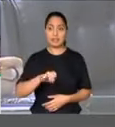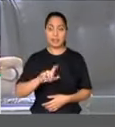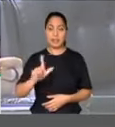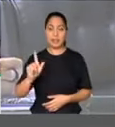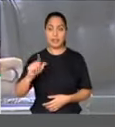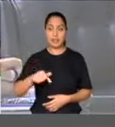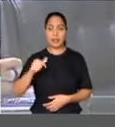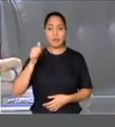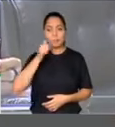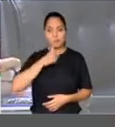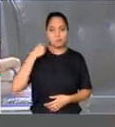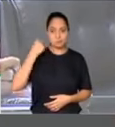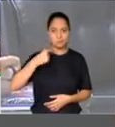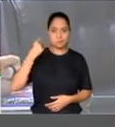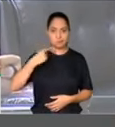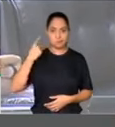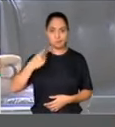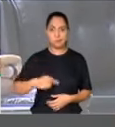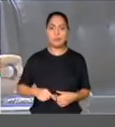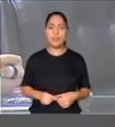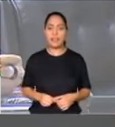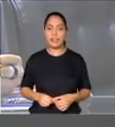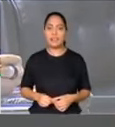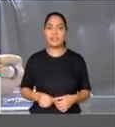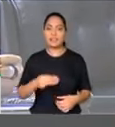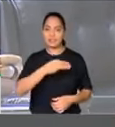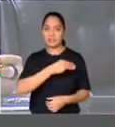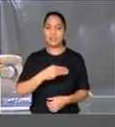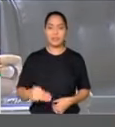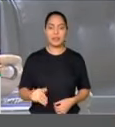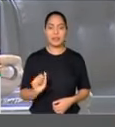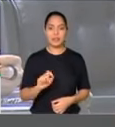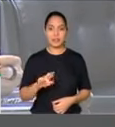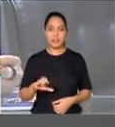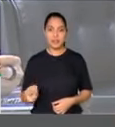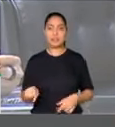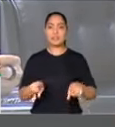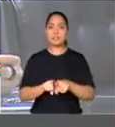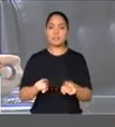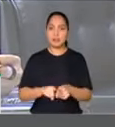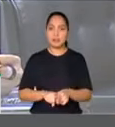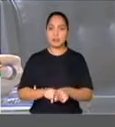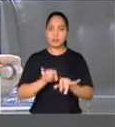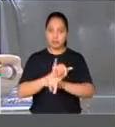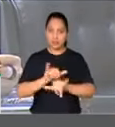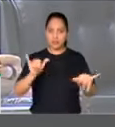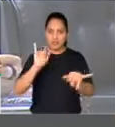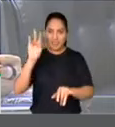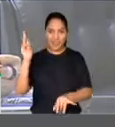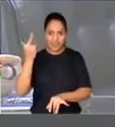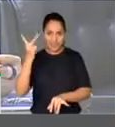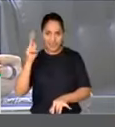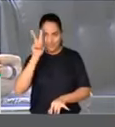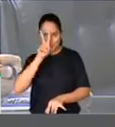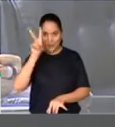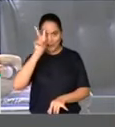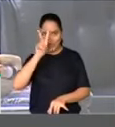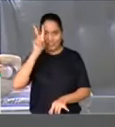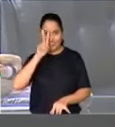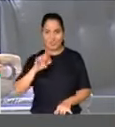advogada, que aqui está representando o ministro Aires Brito, que deixou para a história uma